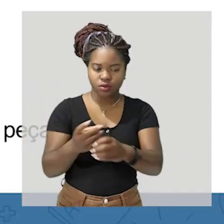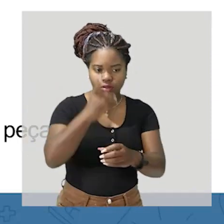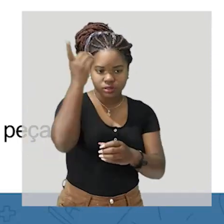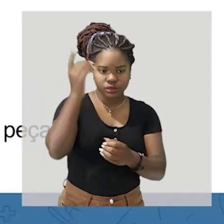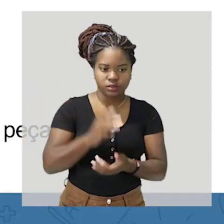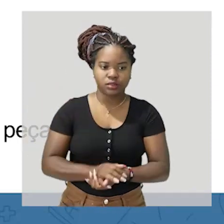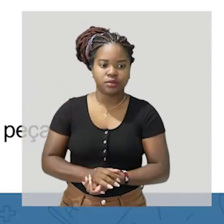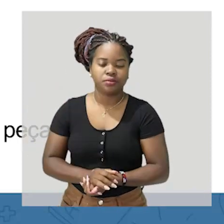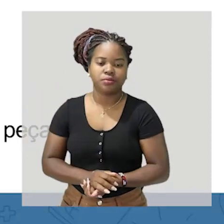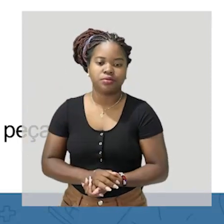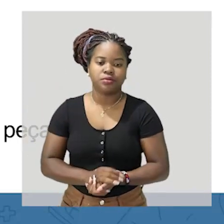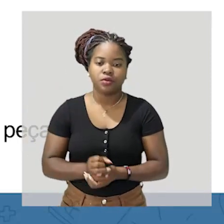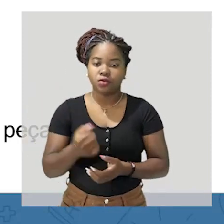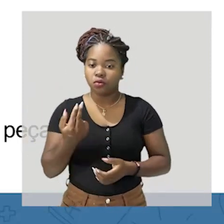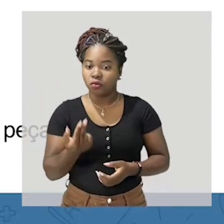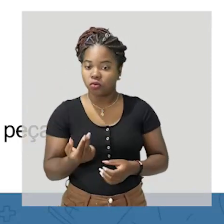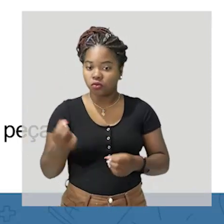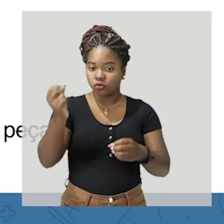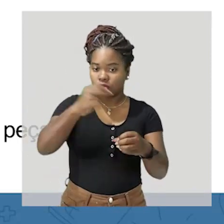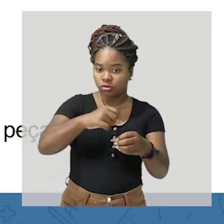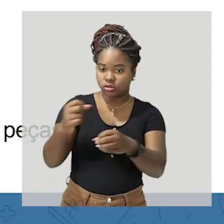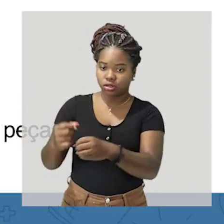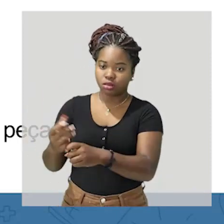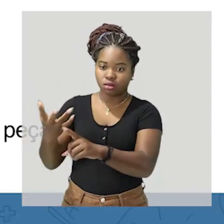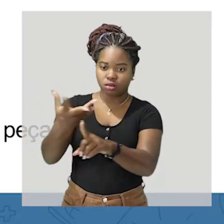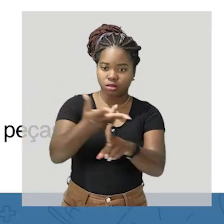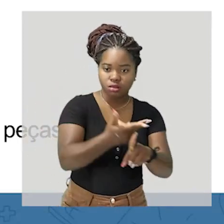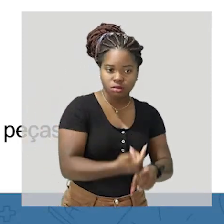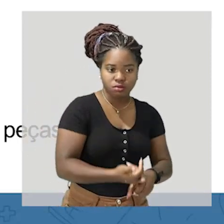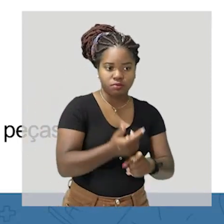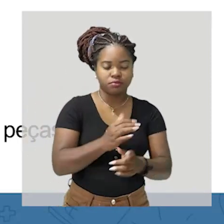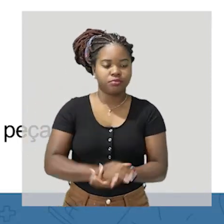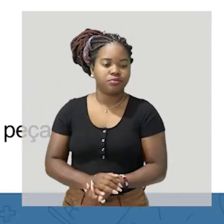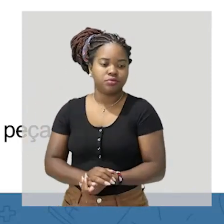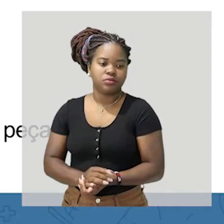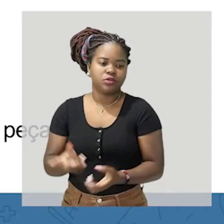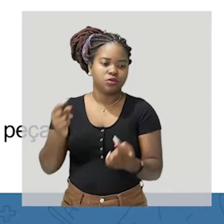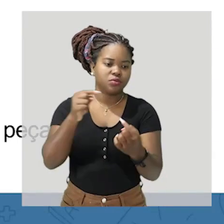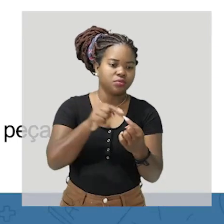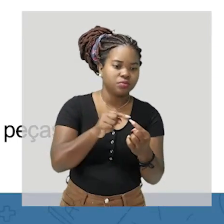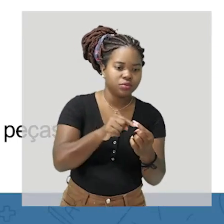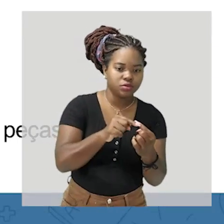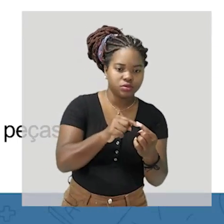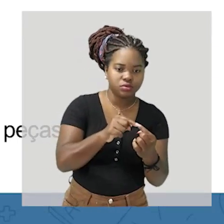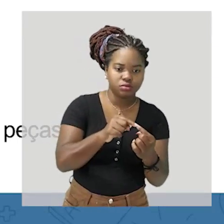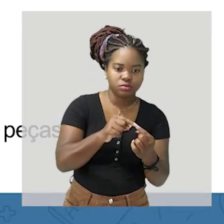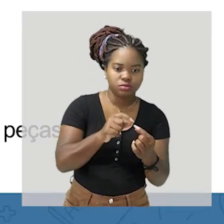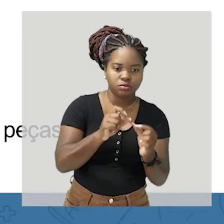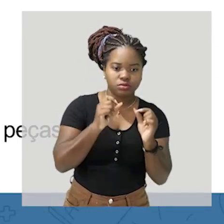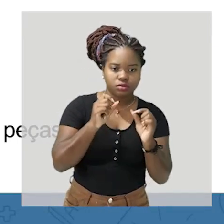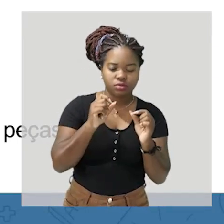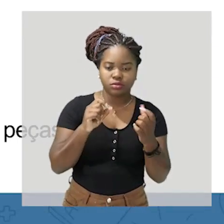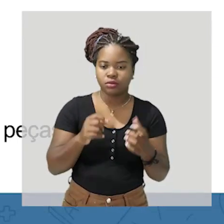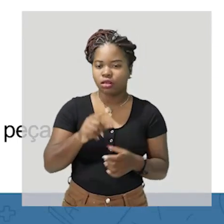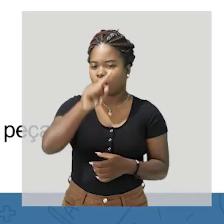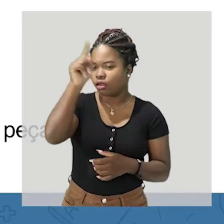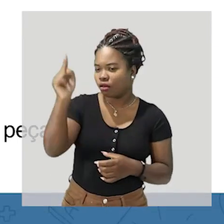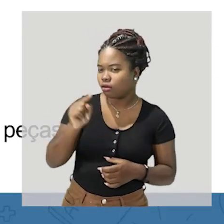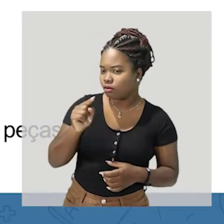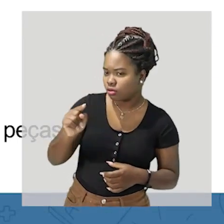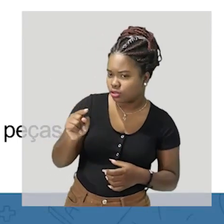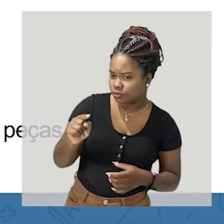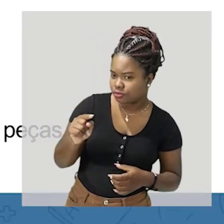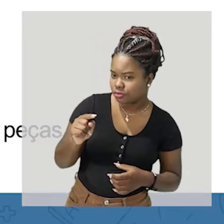li. Você planta as ideias ou você planta arte. Então, o objetivo da instalação, da intervenção, é questionar